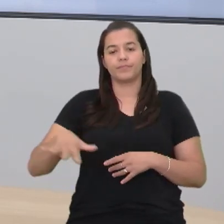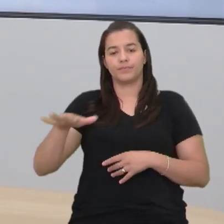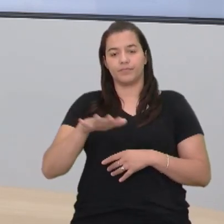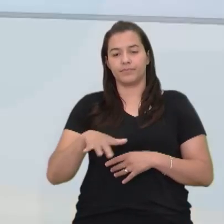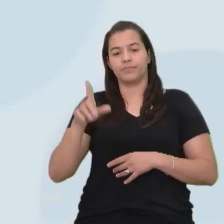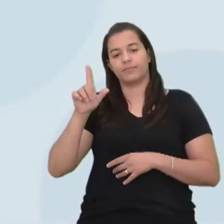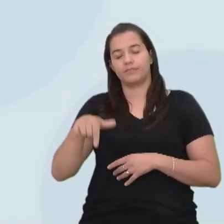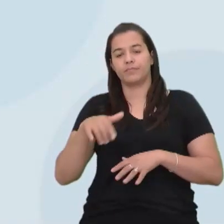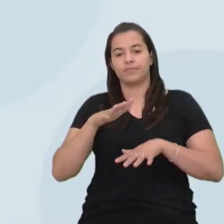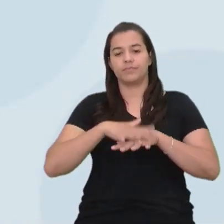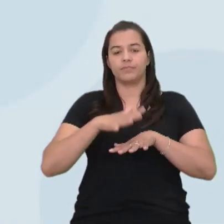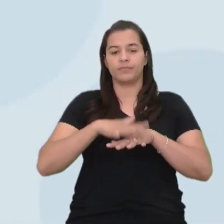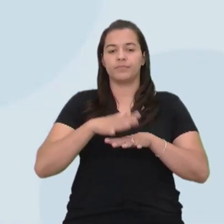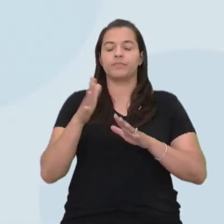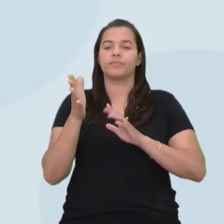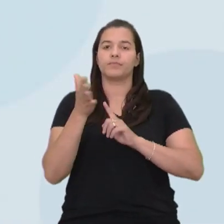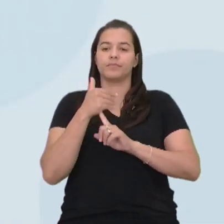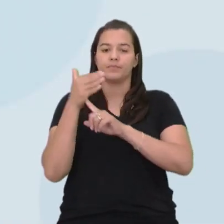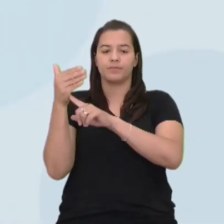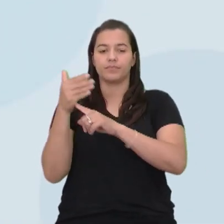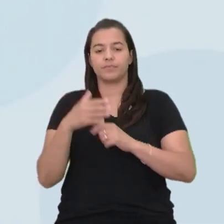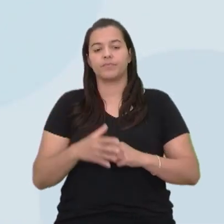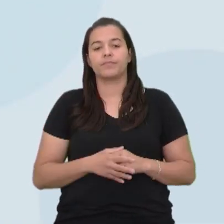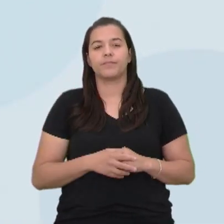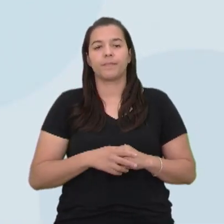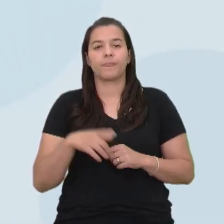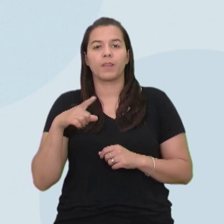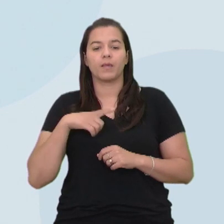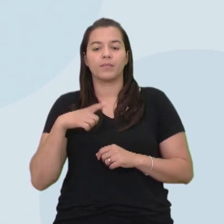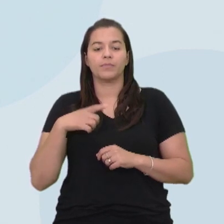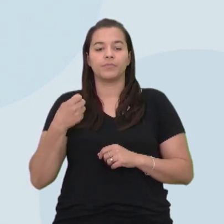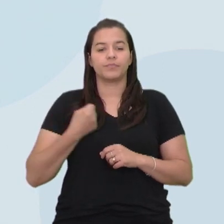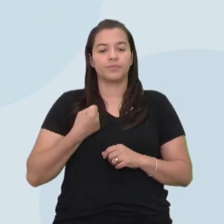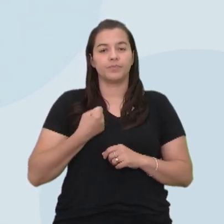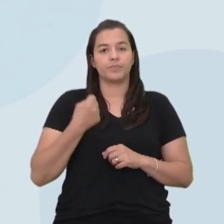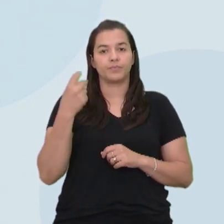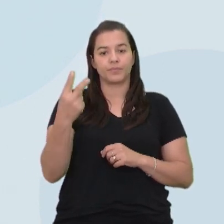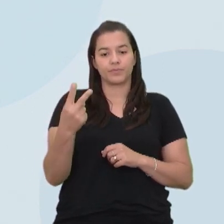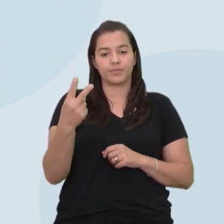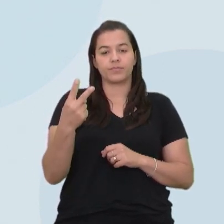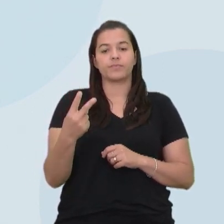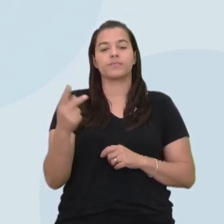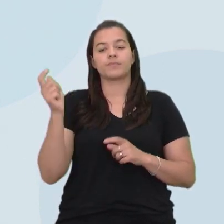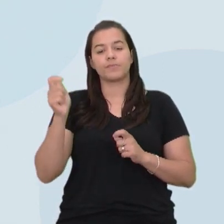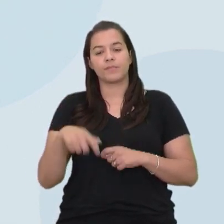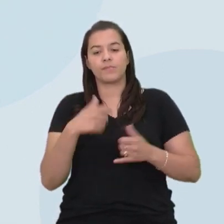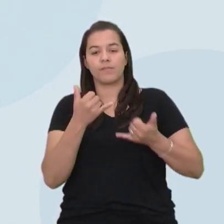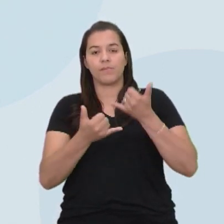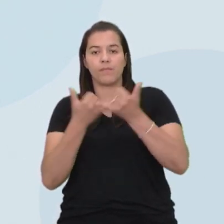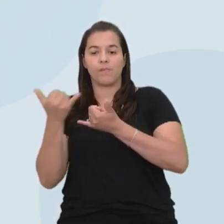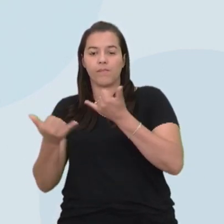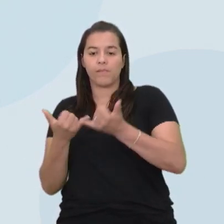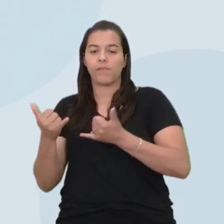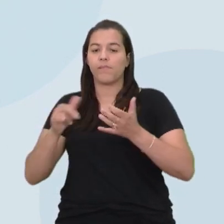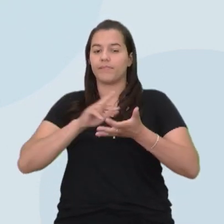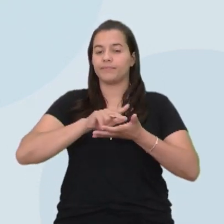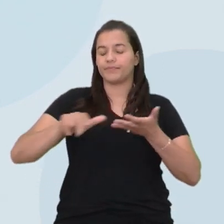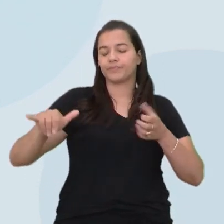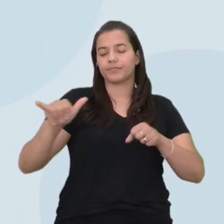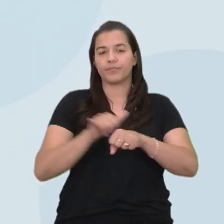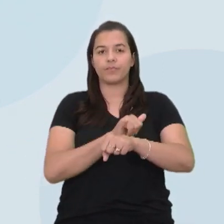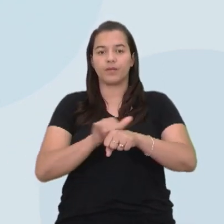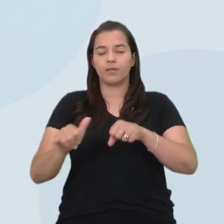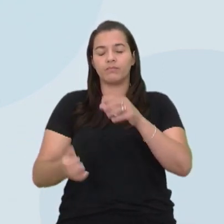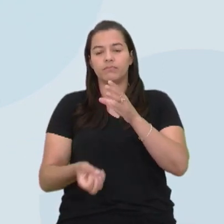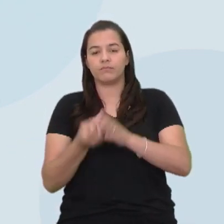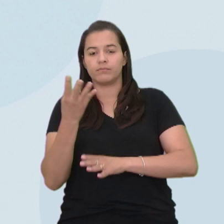matemática e suas tecnologias. E a gente está na unidade curricular número 2, Jogos da Estratégia Criação, a